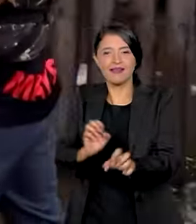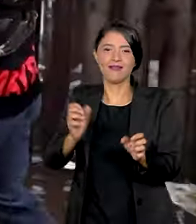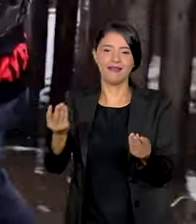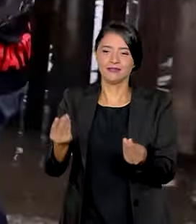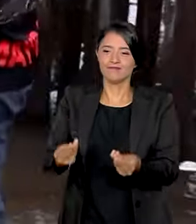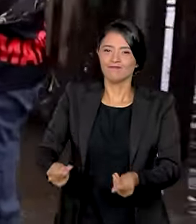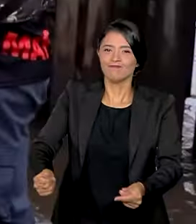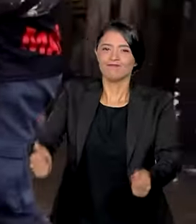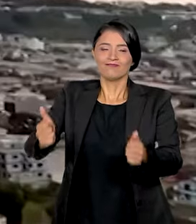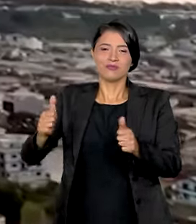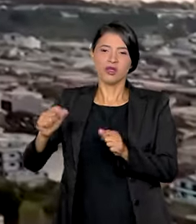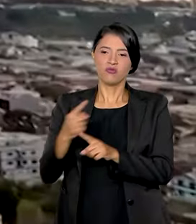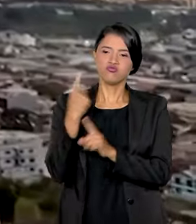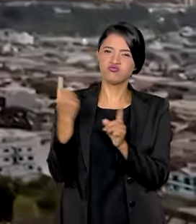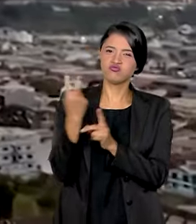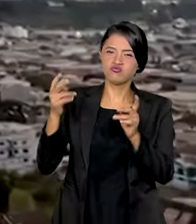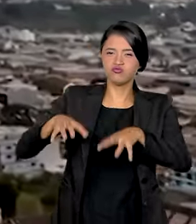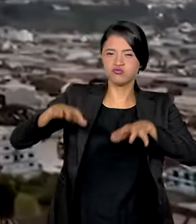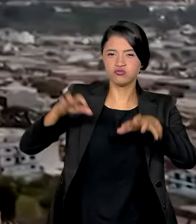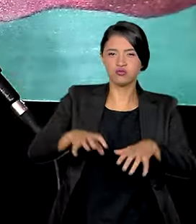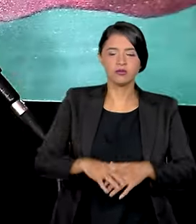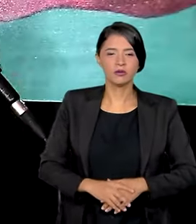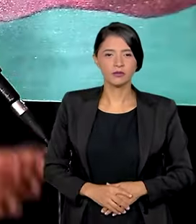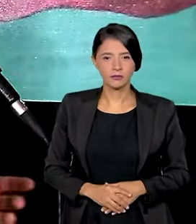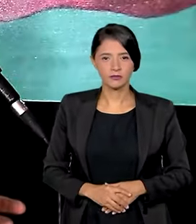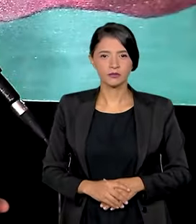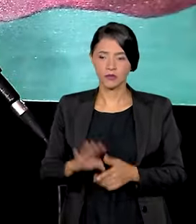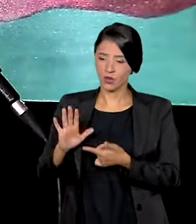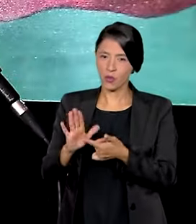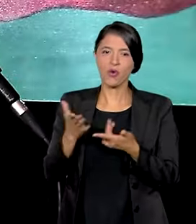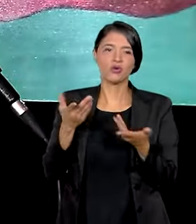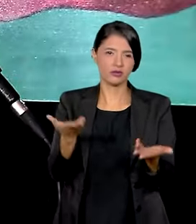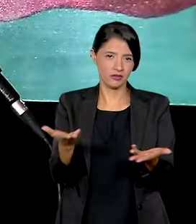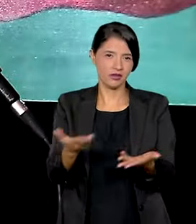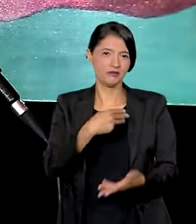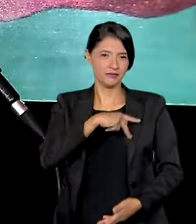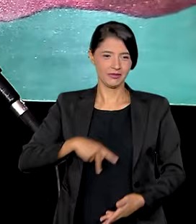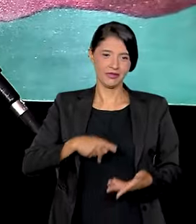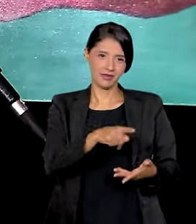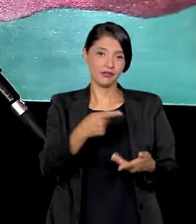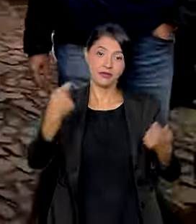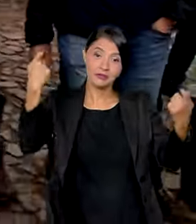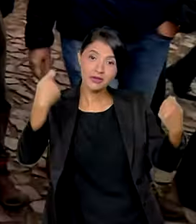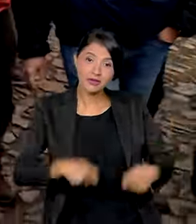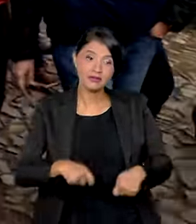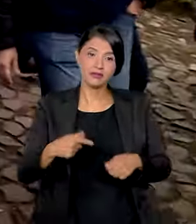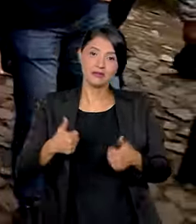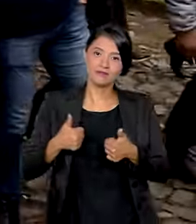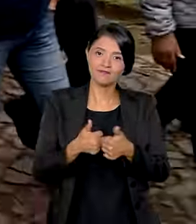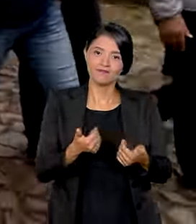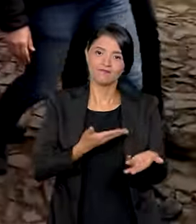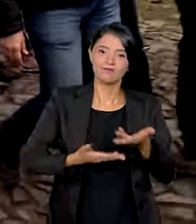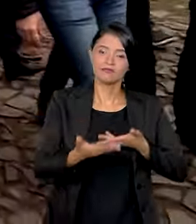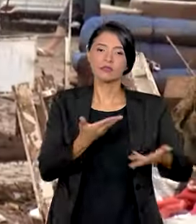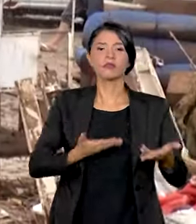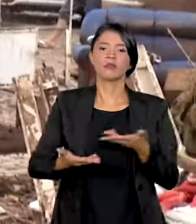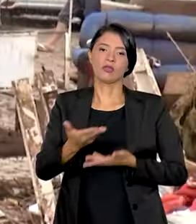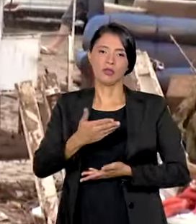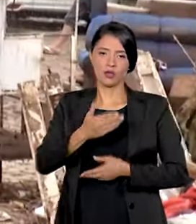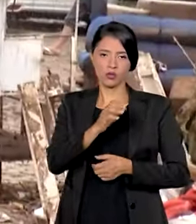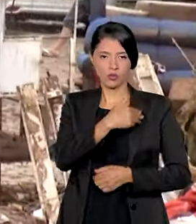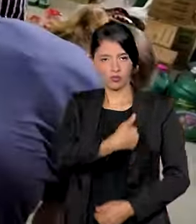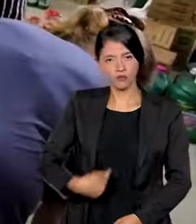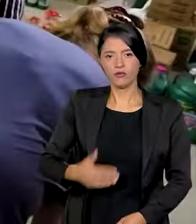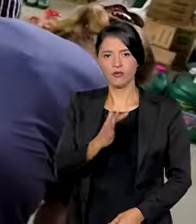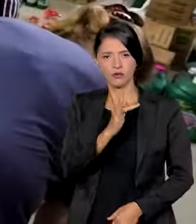destruição pela força dos ciclones. O que eu trago aqui ao presidente é a necessidade de nós estarmos mais do que nunca muito próximos, governo federal,